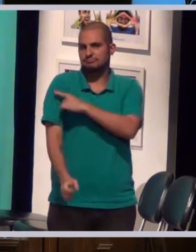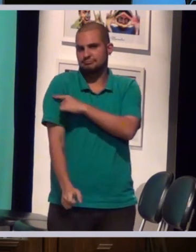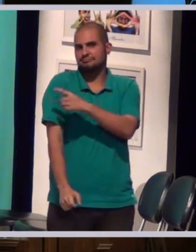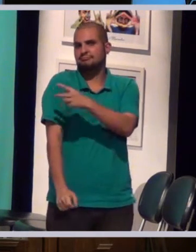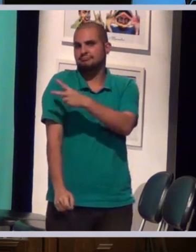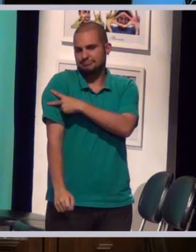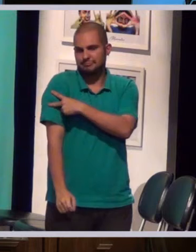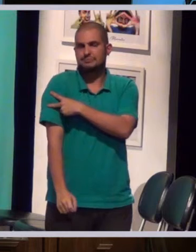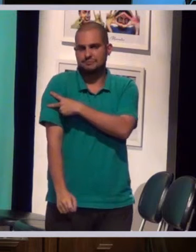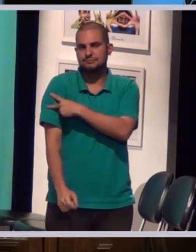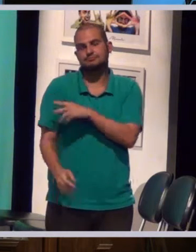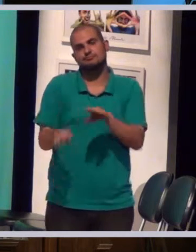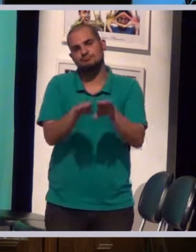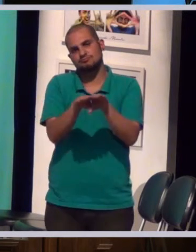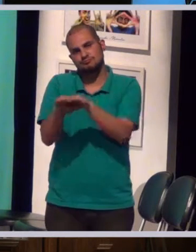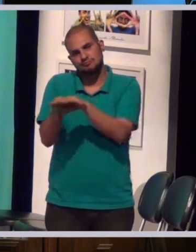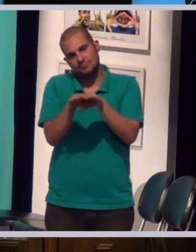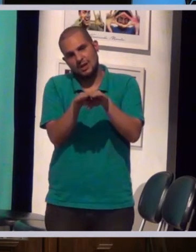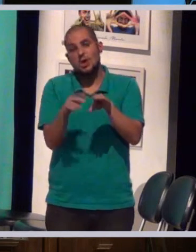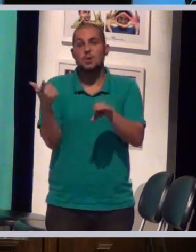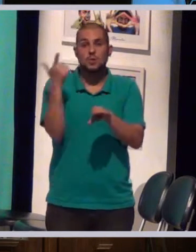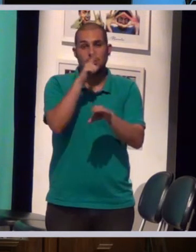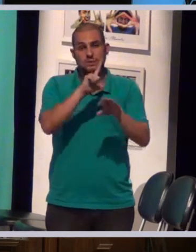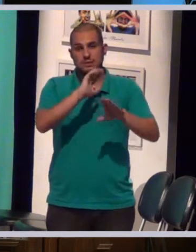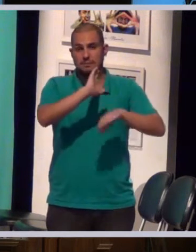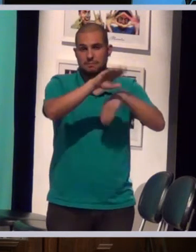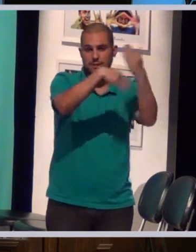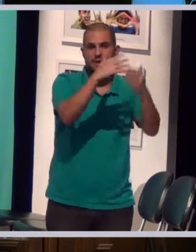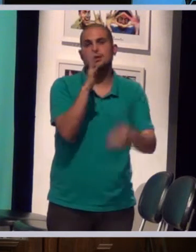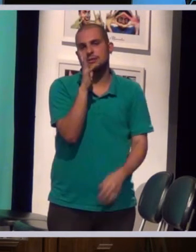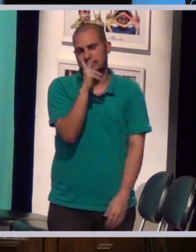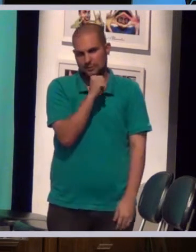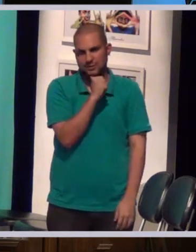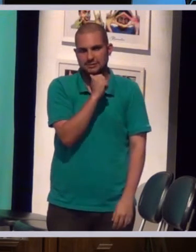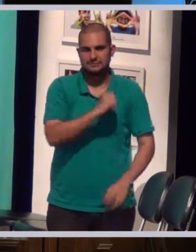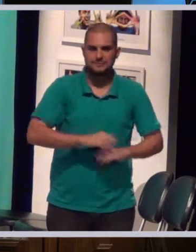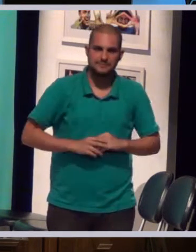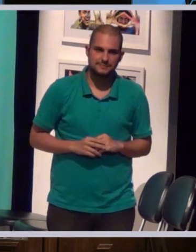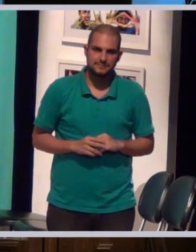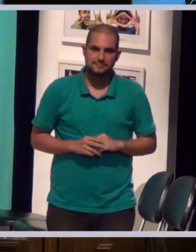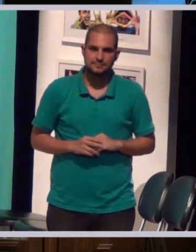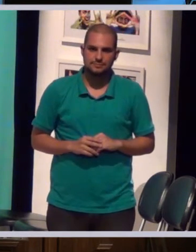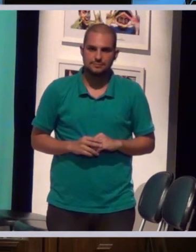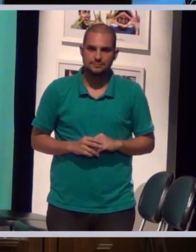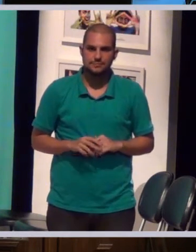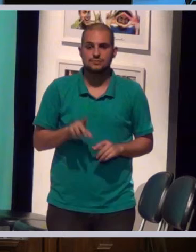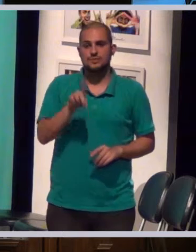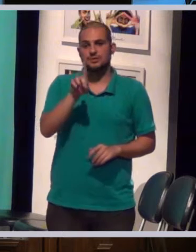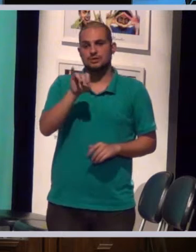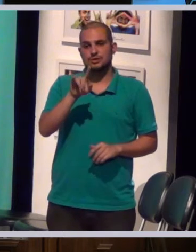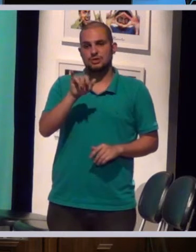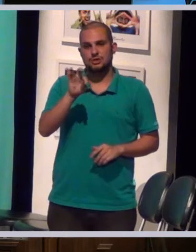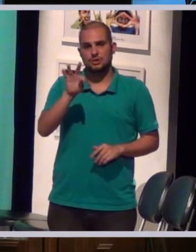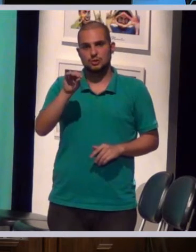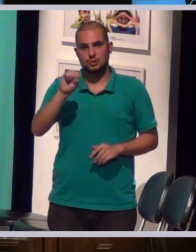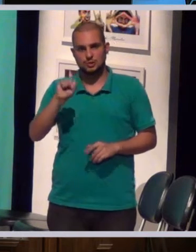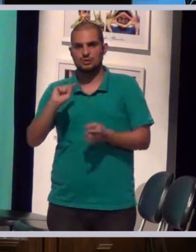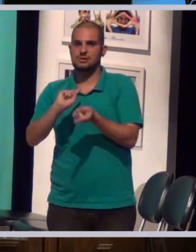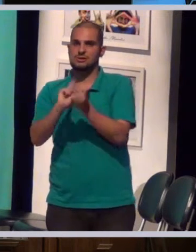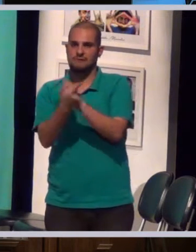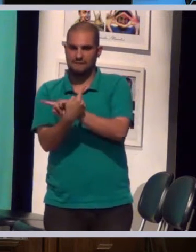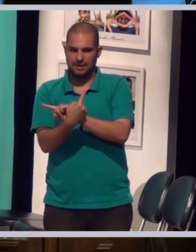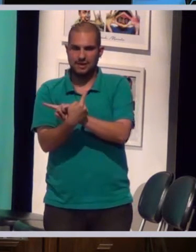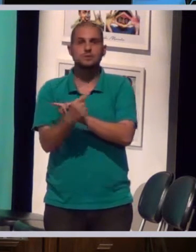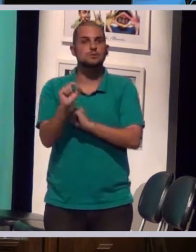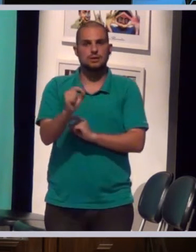ano, né? Então, elas demoram um pouquinho mais, o que não aconteceu no outro. No dígitos inverso, 1º e